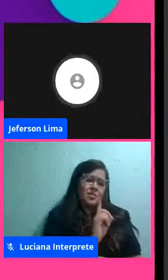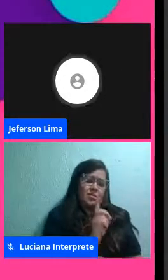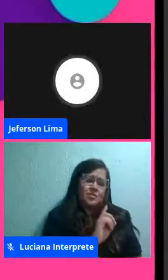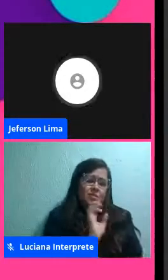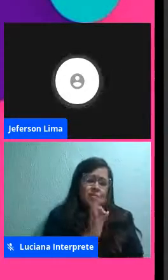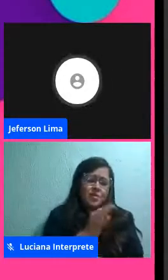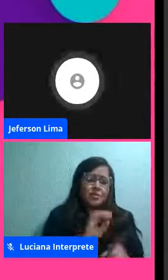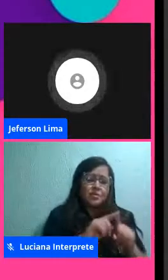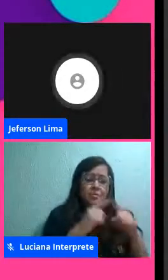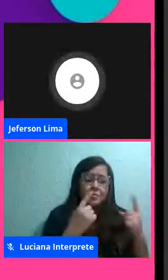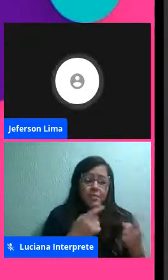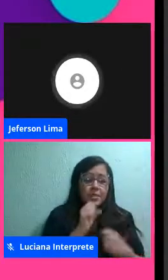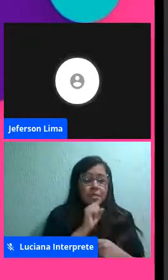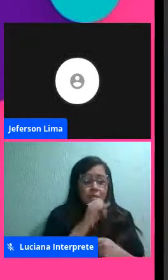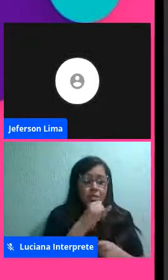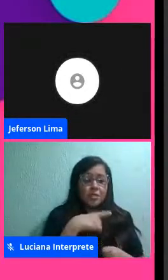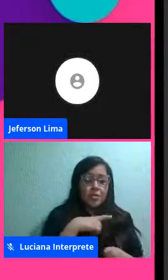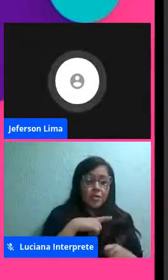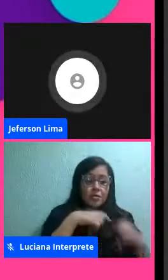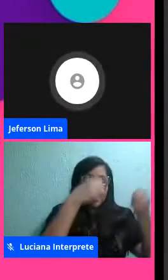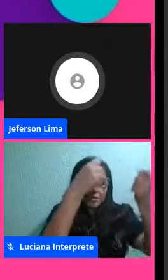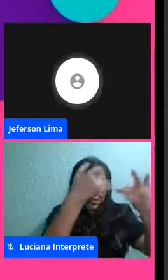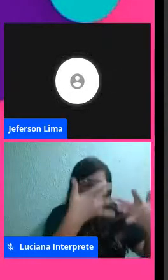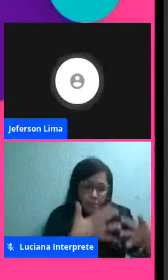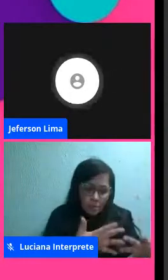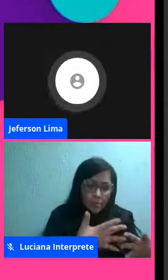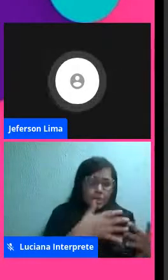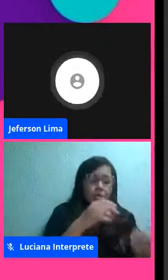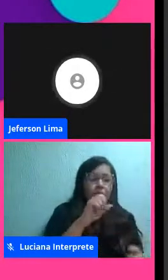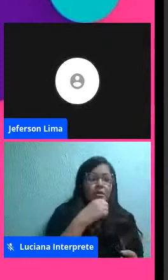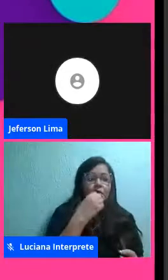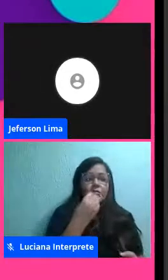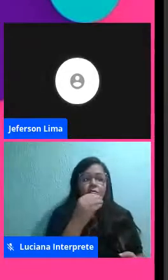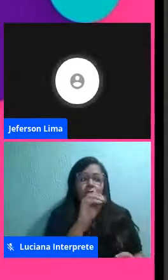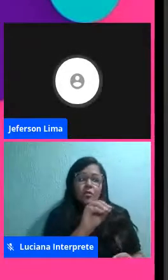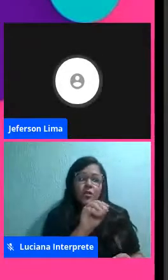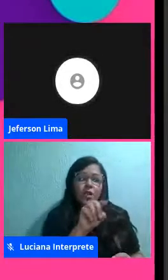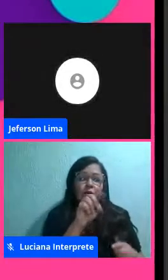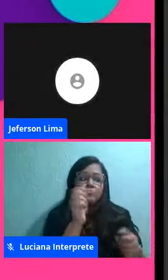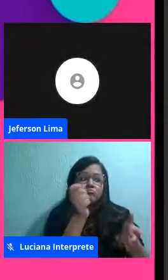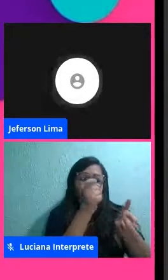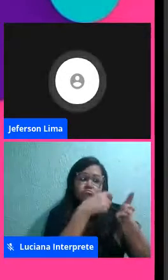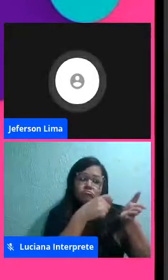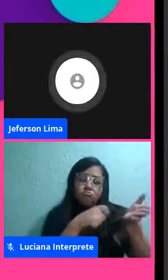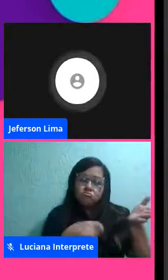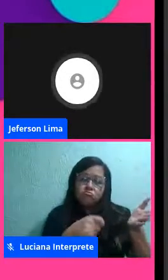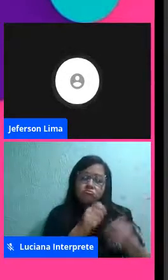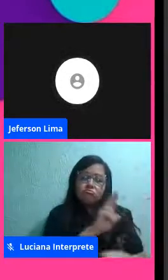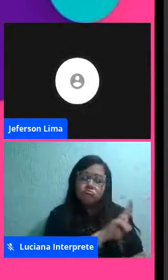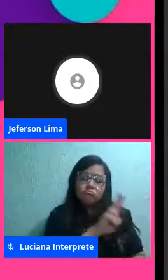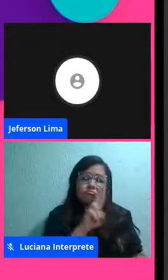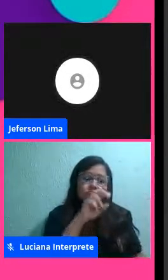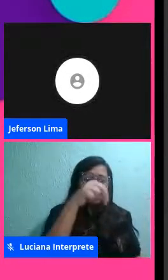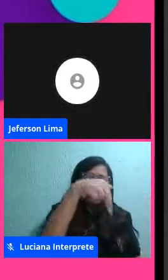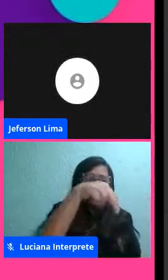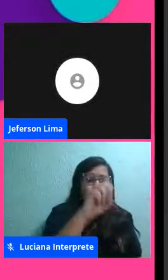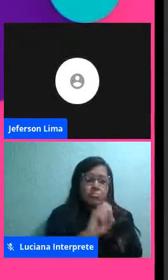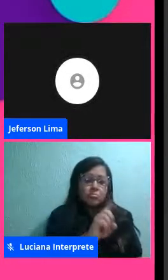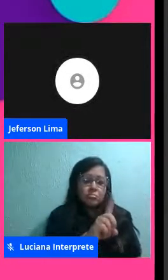10, eu posso vir aqui em pack de JSON. E tá vendo aqui onde está escrito Node 8? Eu posso vir aqui e colocar Node